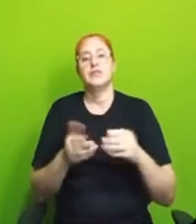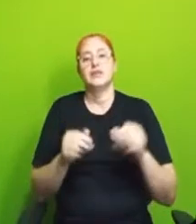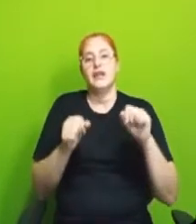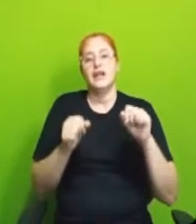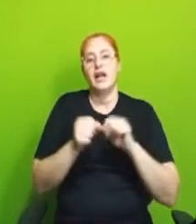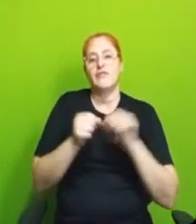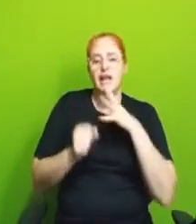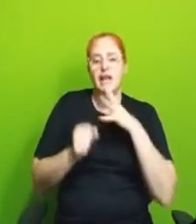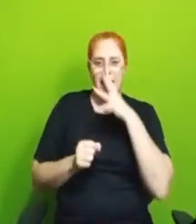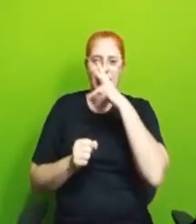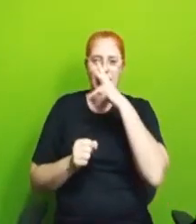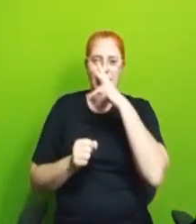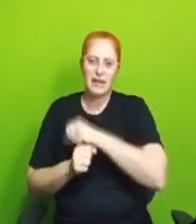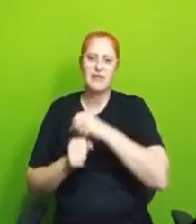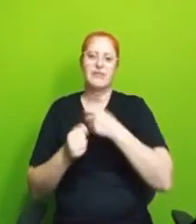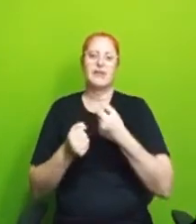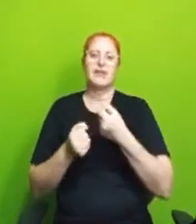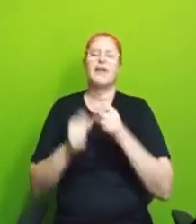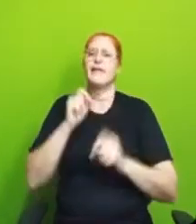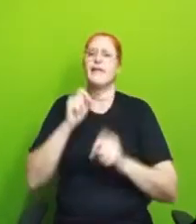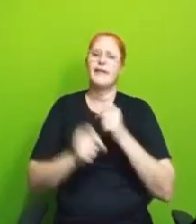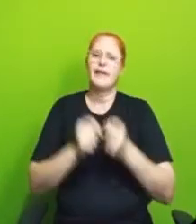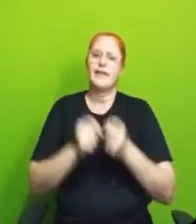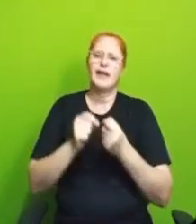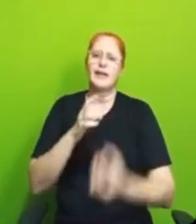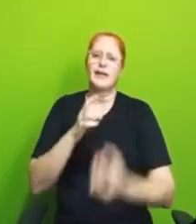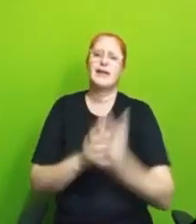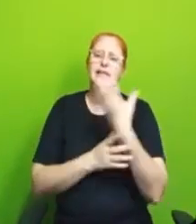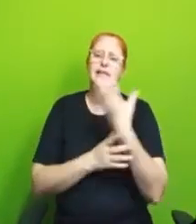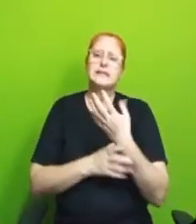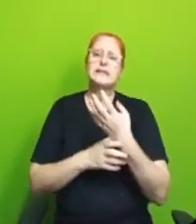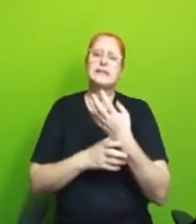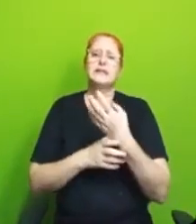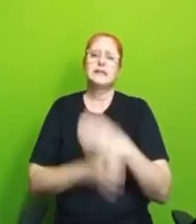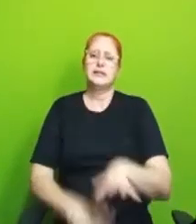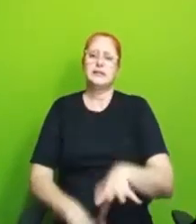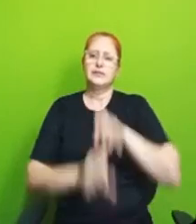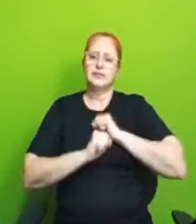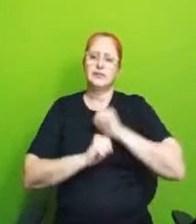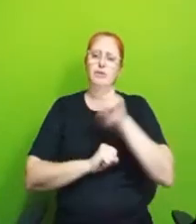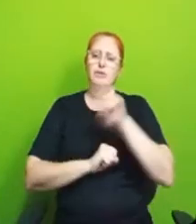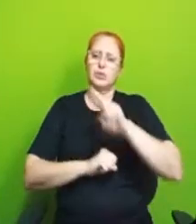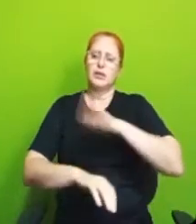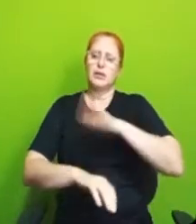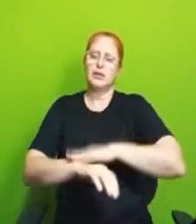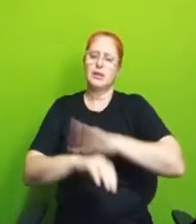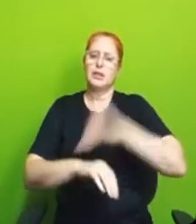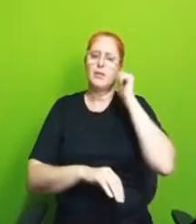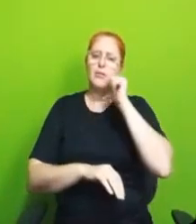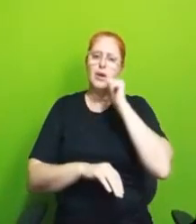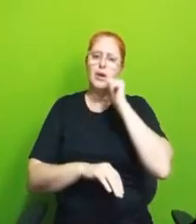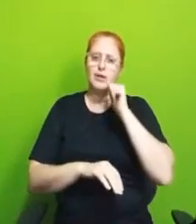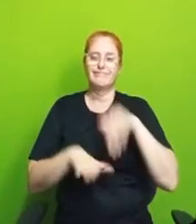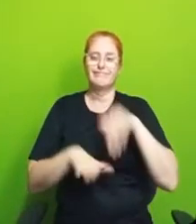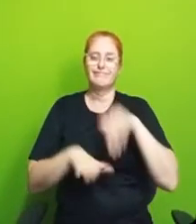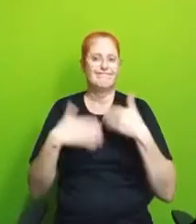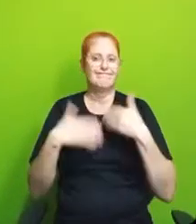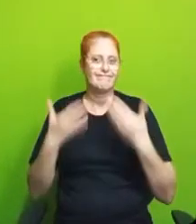que estabelece, né, essa perspectiva de uso, de apropriação do tempo das mulheres. O neoliberalismo faz isso.